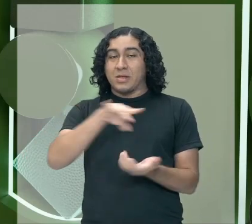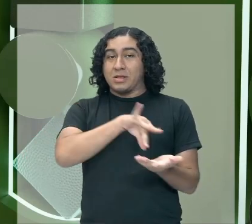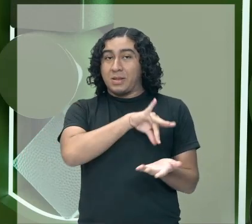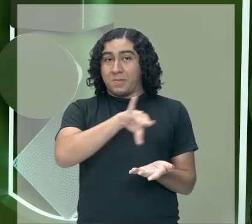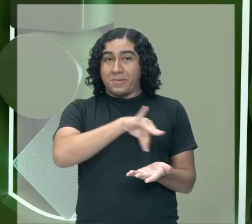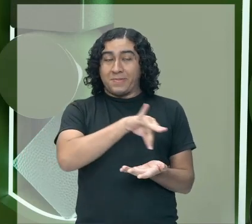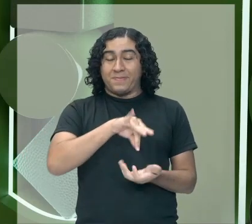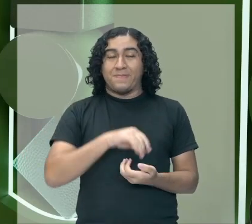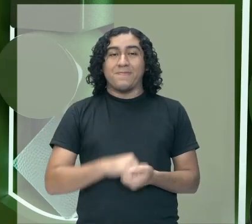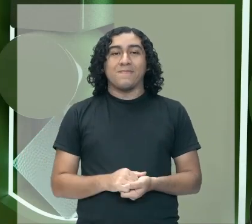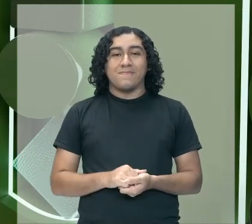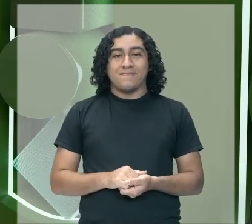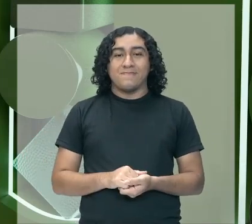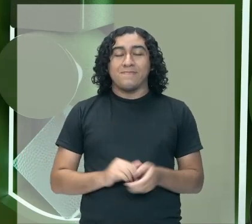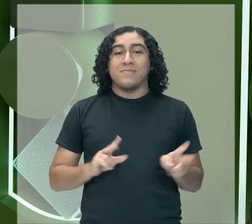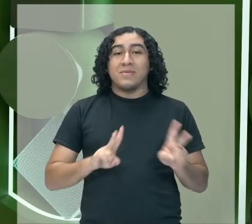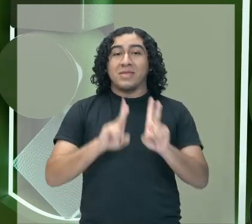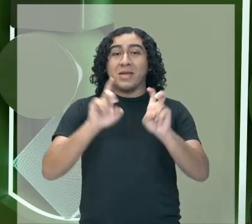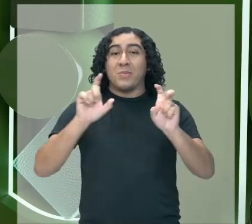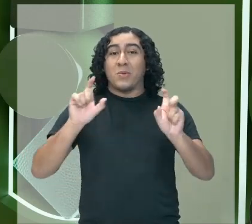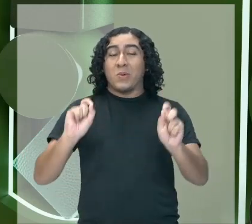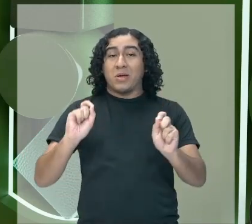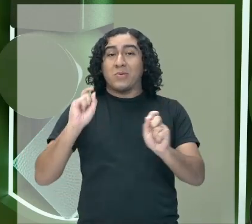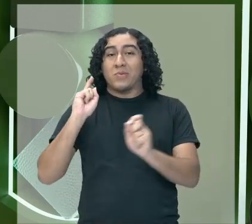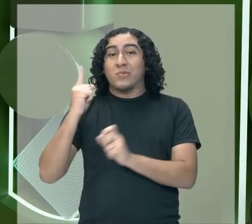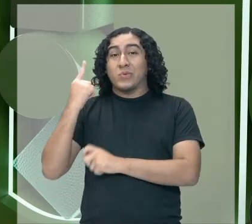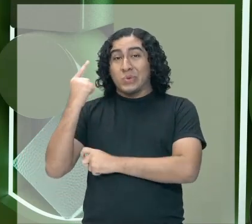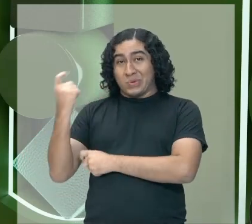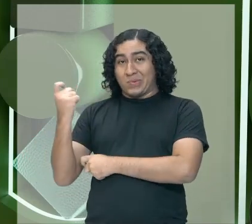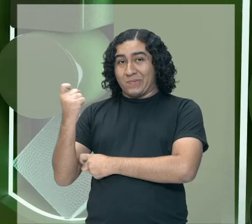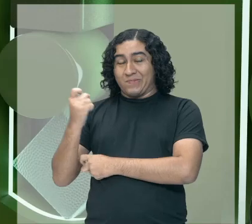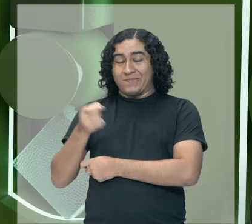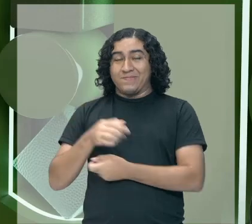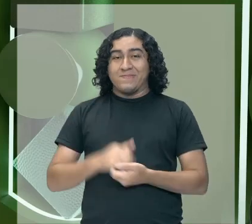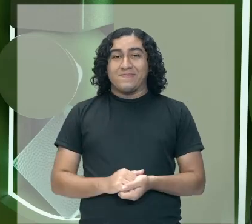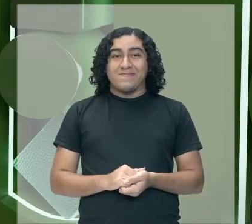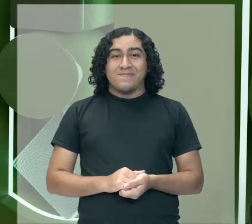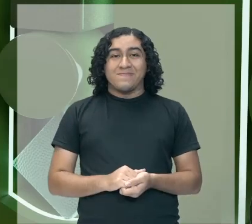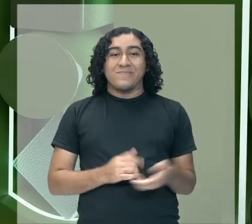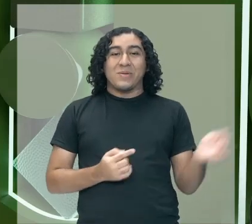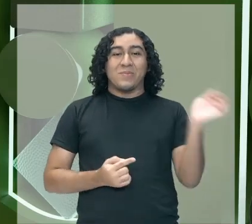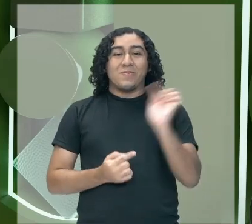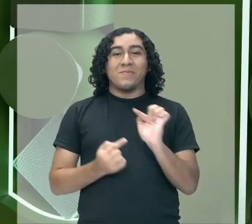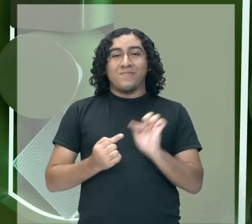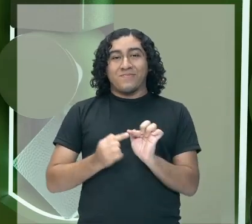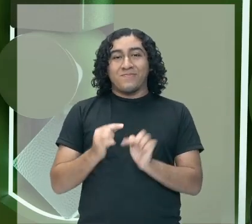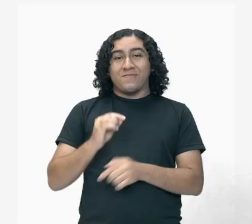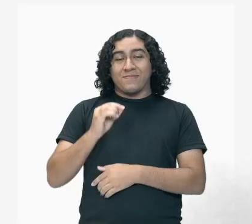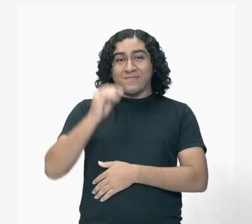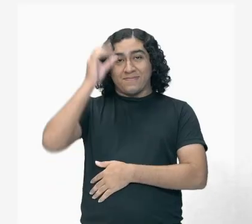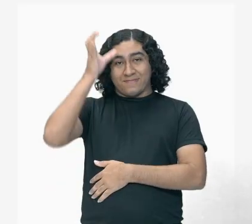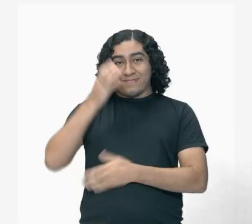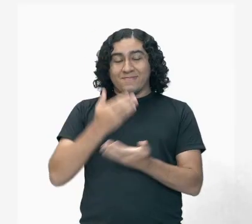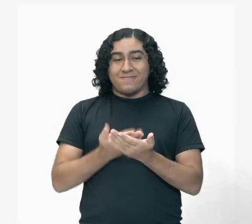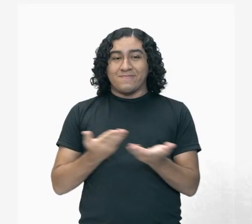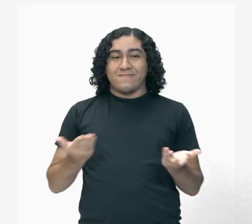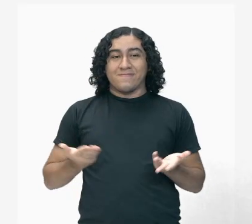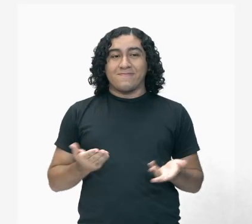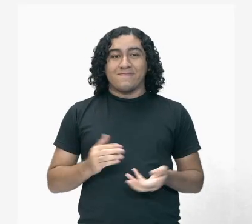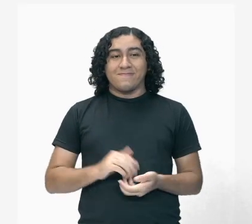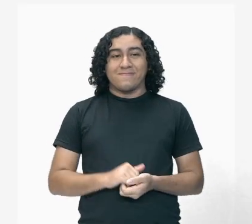vamos falar sobre o som então vamos conhecer aí o nosso objeto de conhecimento da aula de